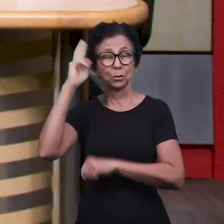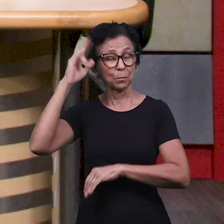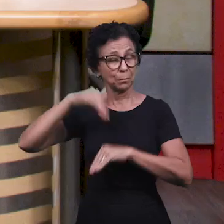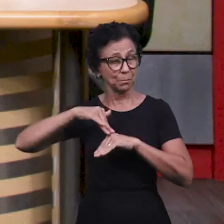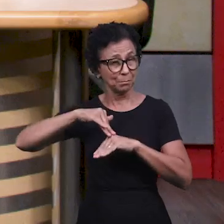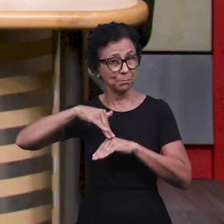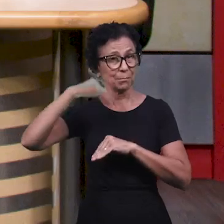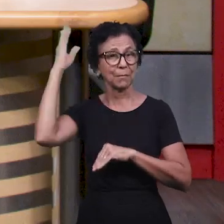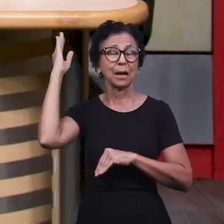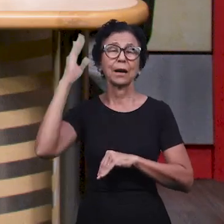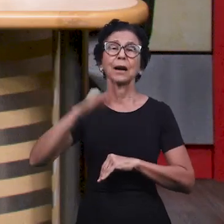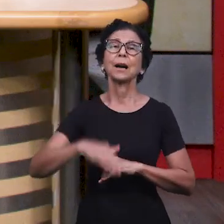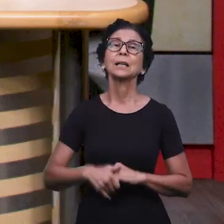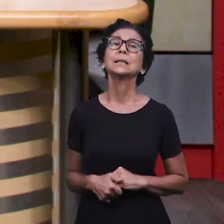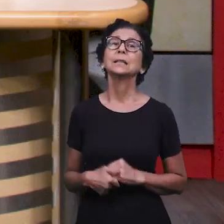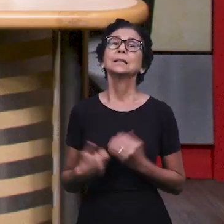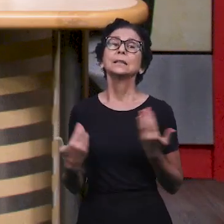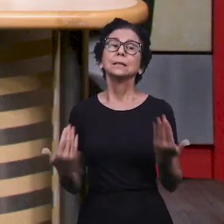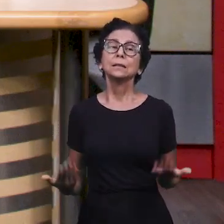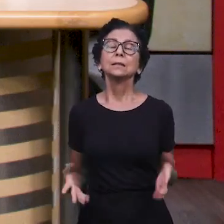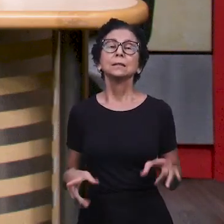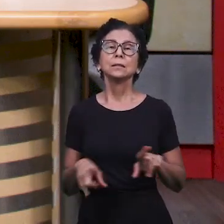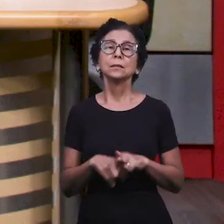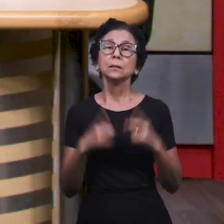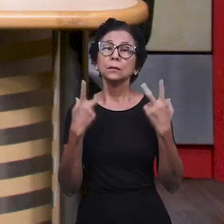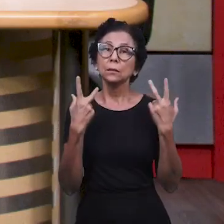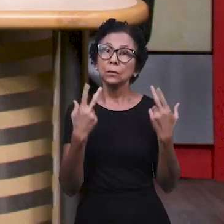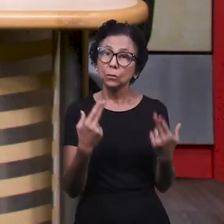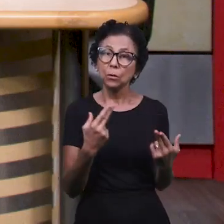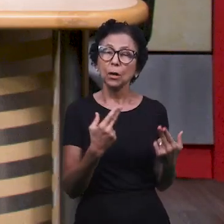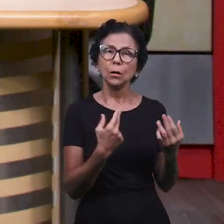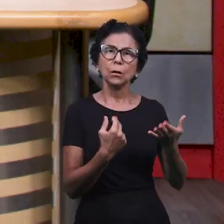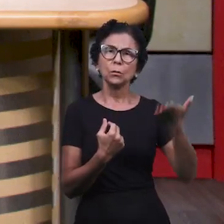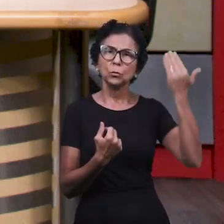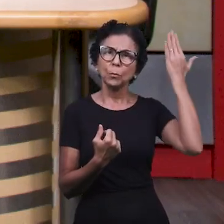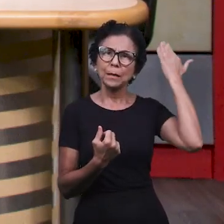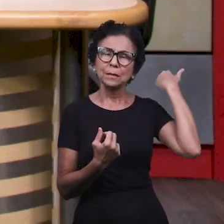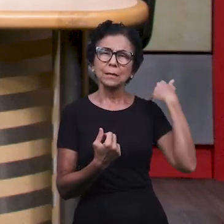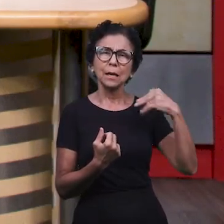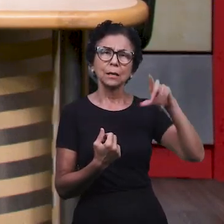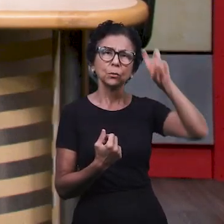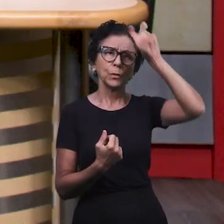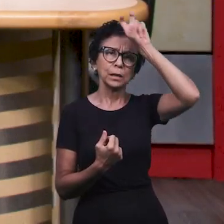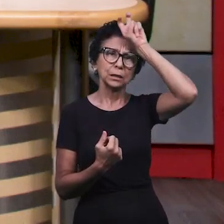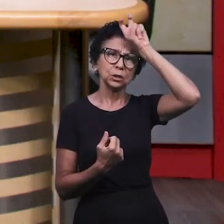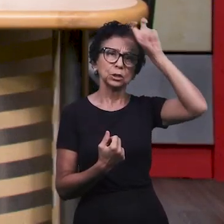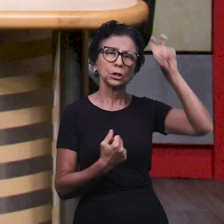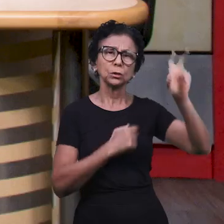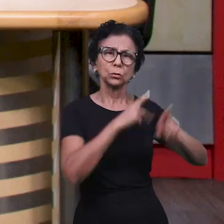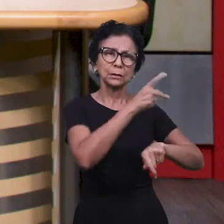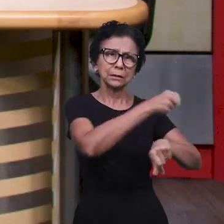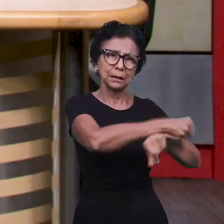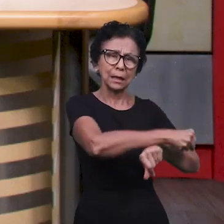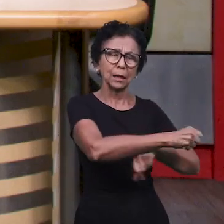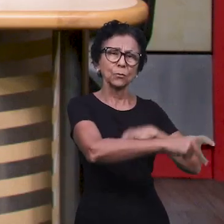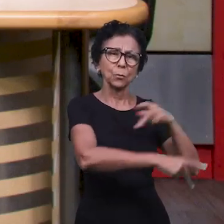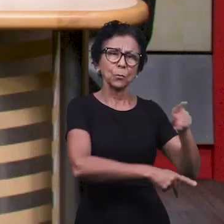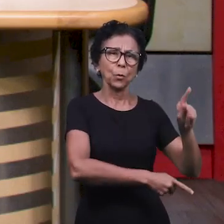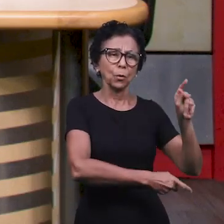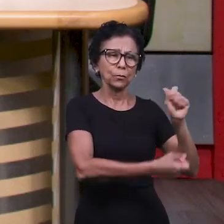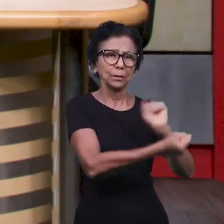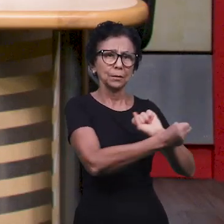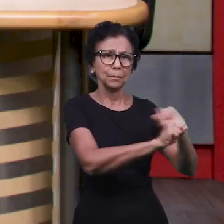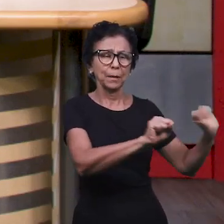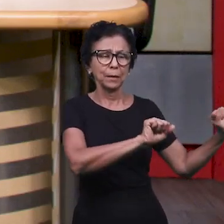Egito. Eles fizeram aquilo com os lombos cingidos, quer dizer, cingido da doutrina, cingido da palavra, cingido